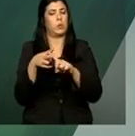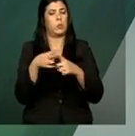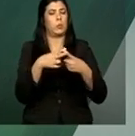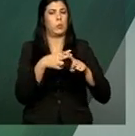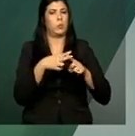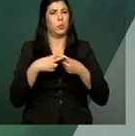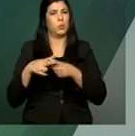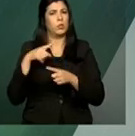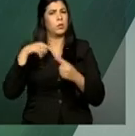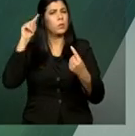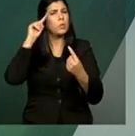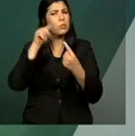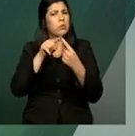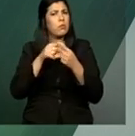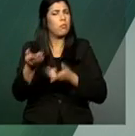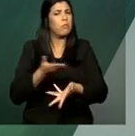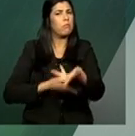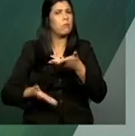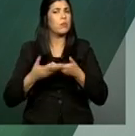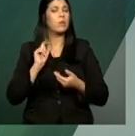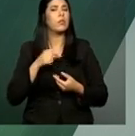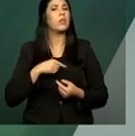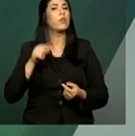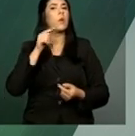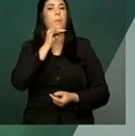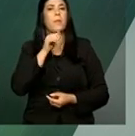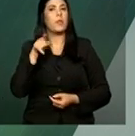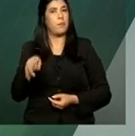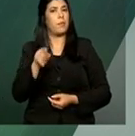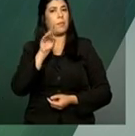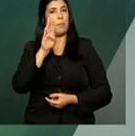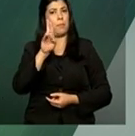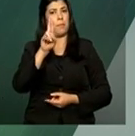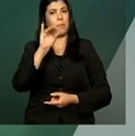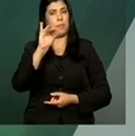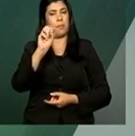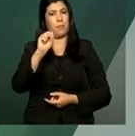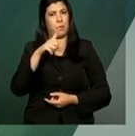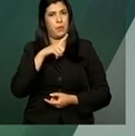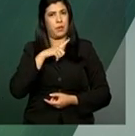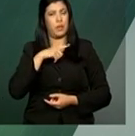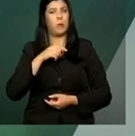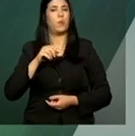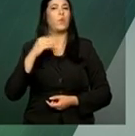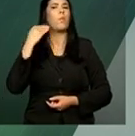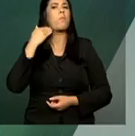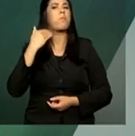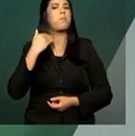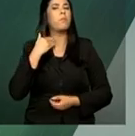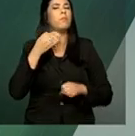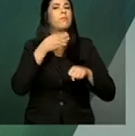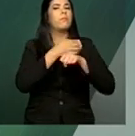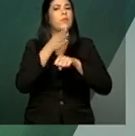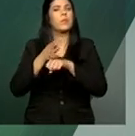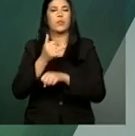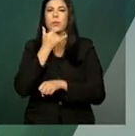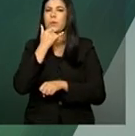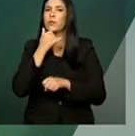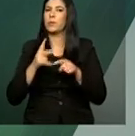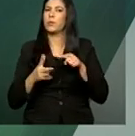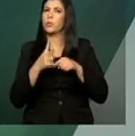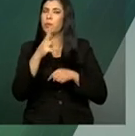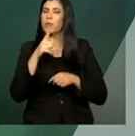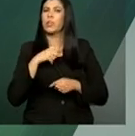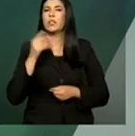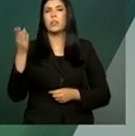e tentam construir essas relações, no caso dos BRICS, ele é um acrônimo criado por um banco de investimento. Eu só vou interromper um pouquinho, porque esse é o